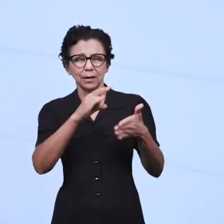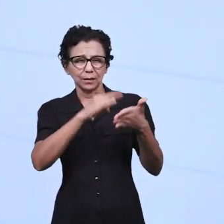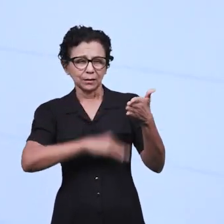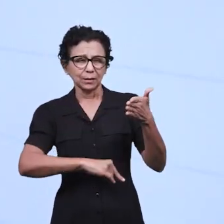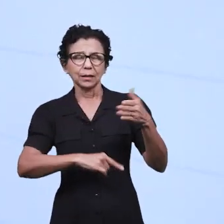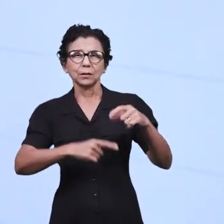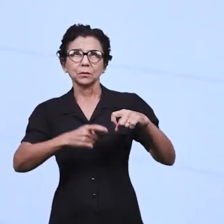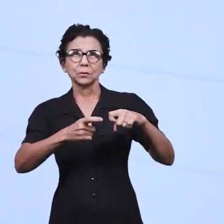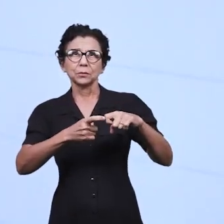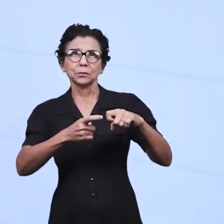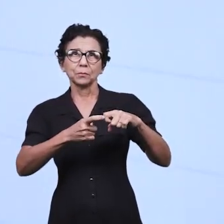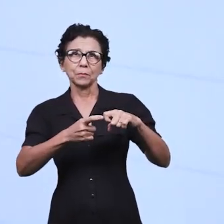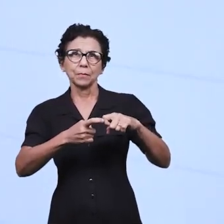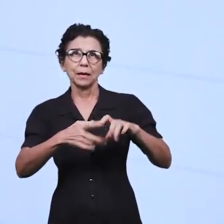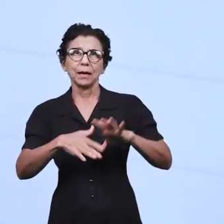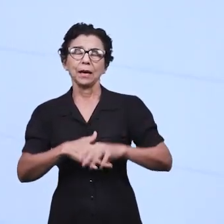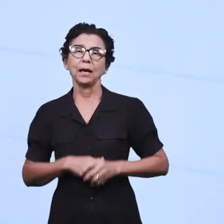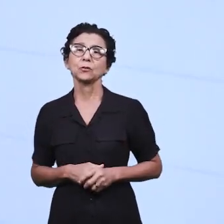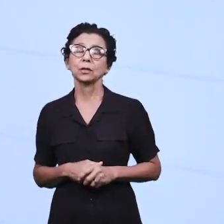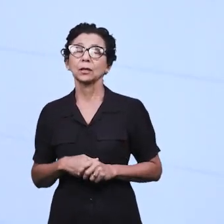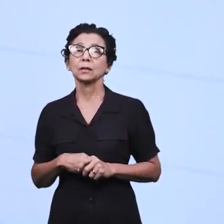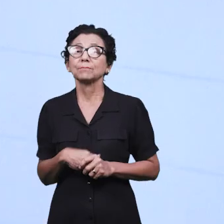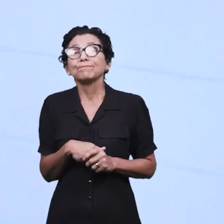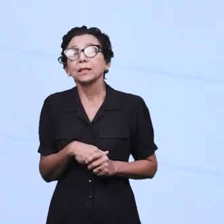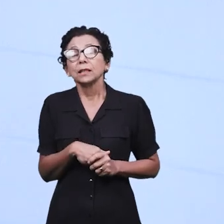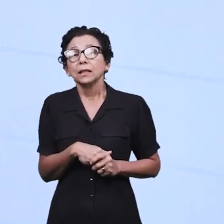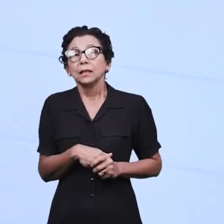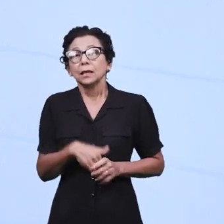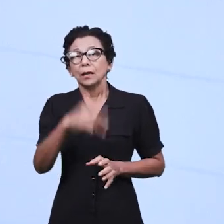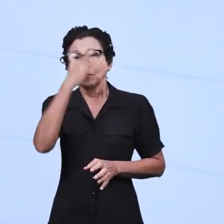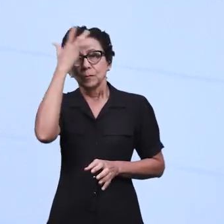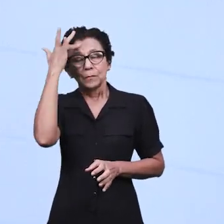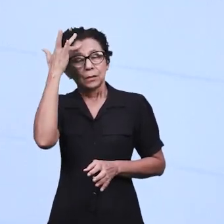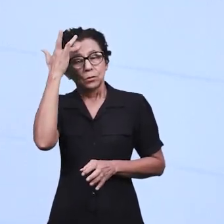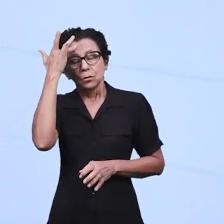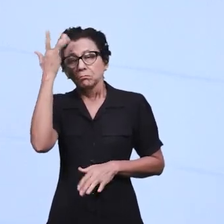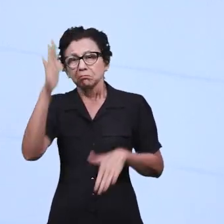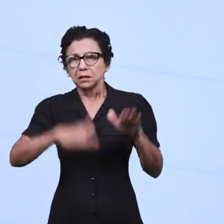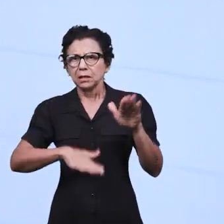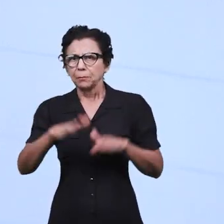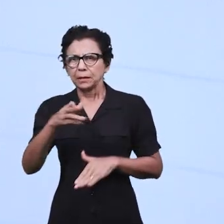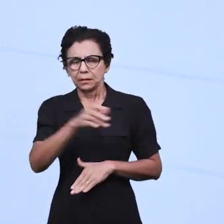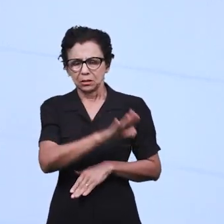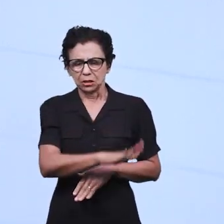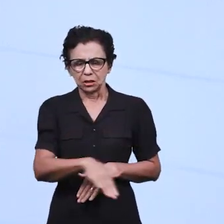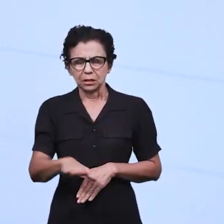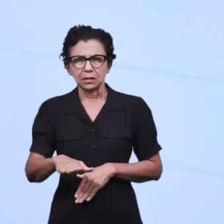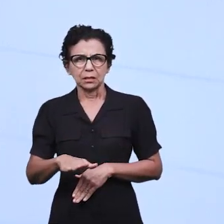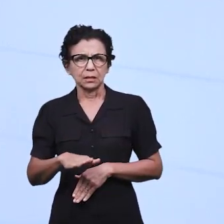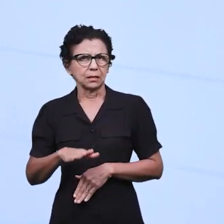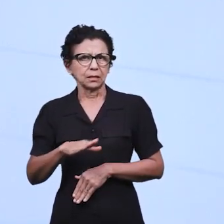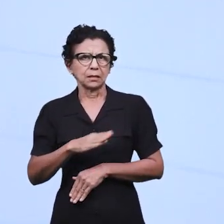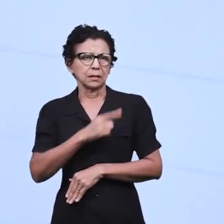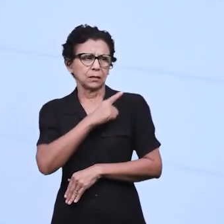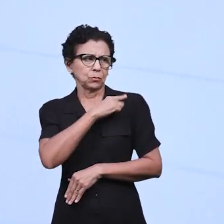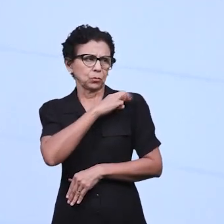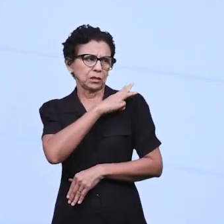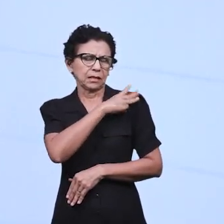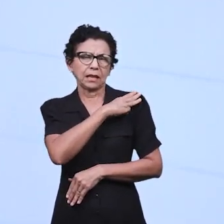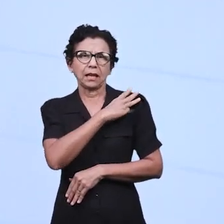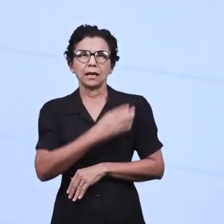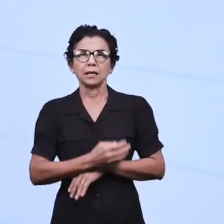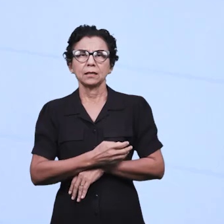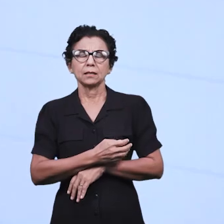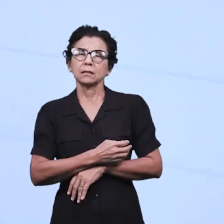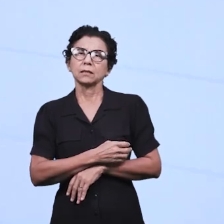que essa pessoa tem alguma limitação para estar presente em sala de aula, independente da série, independente se é no ensino fundamental, no